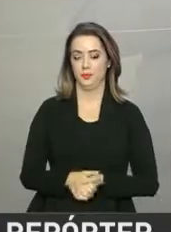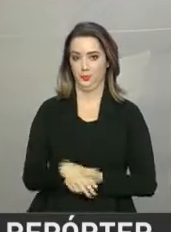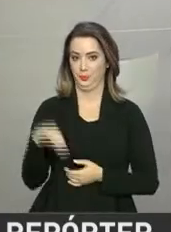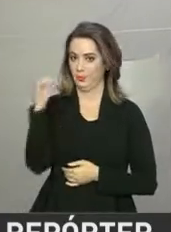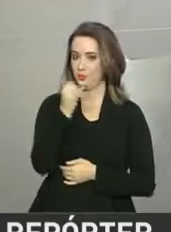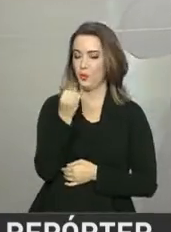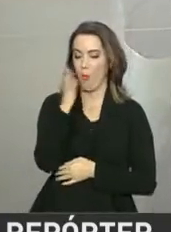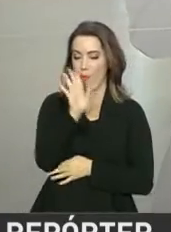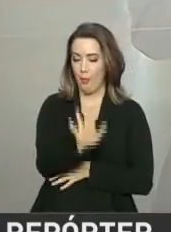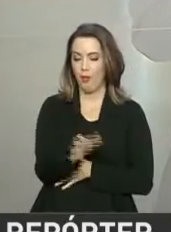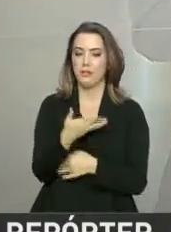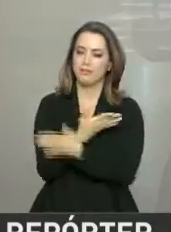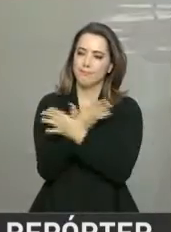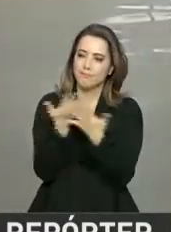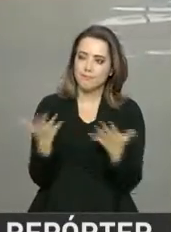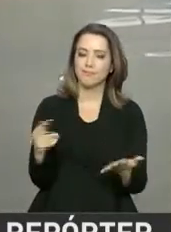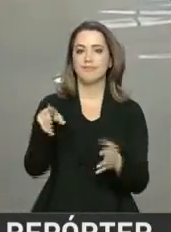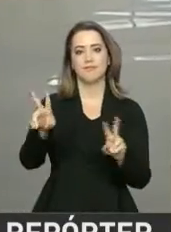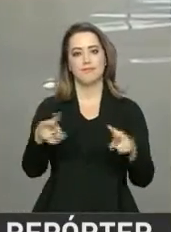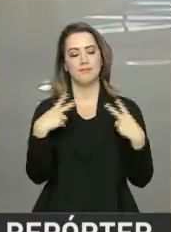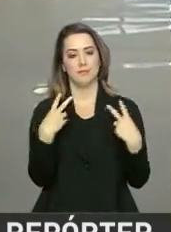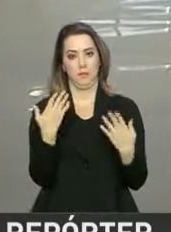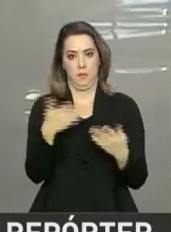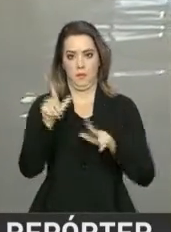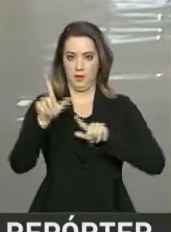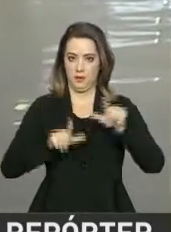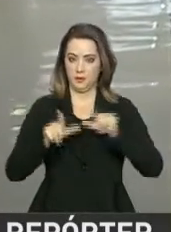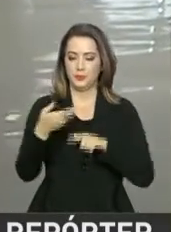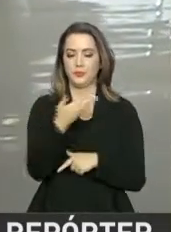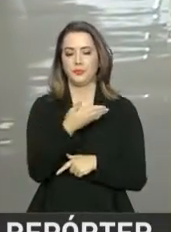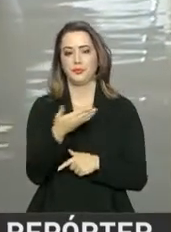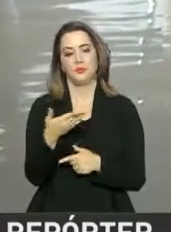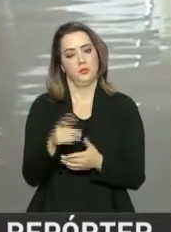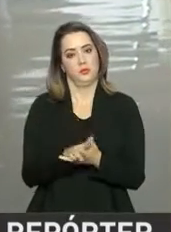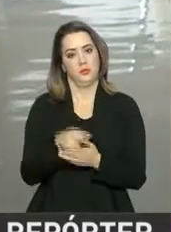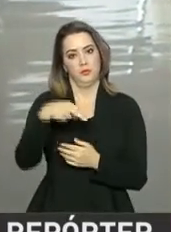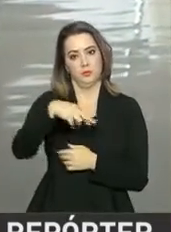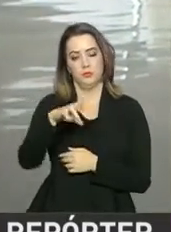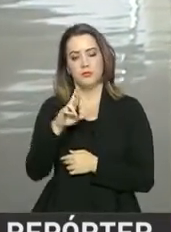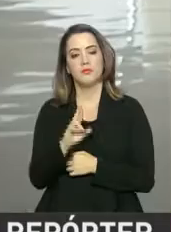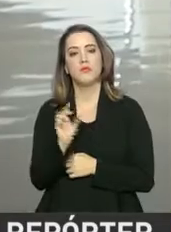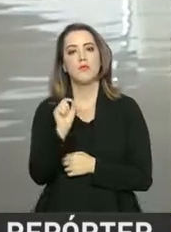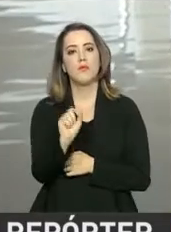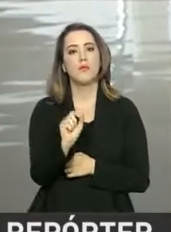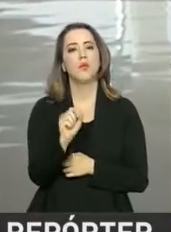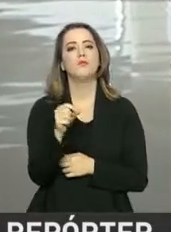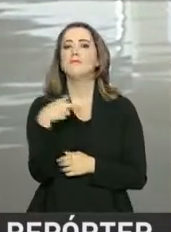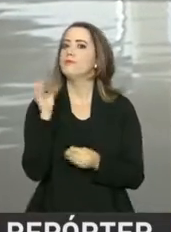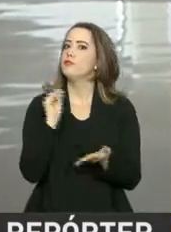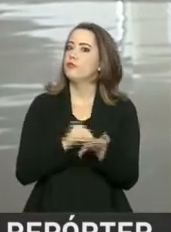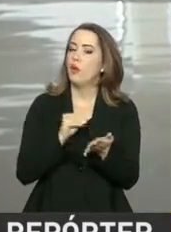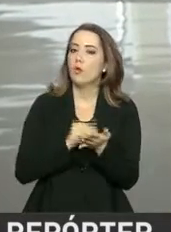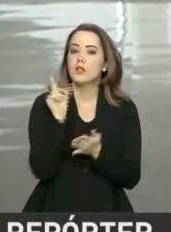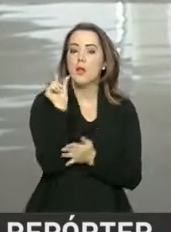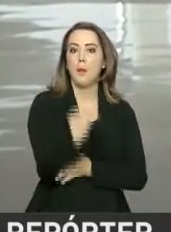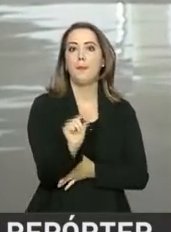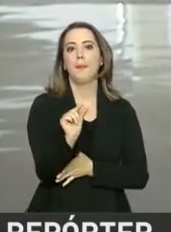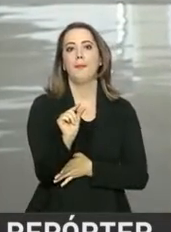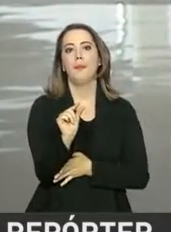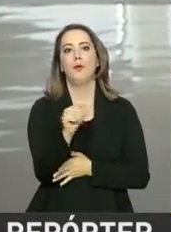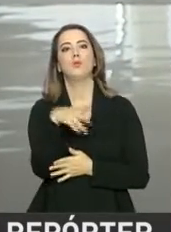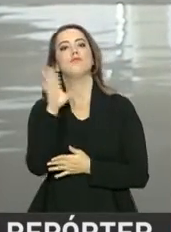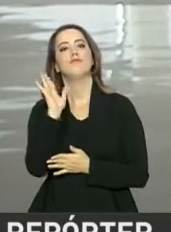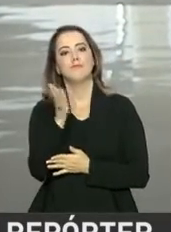Olá, Renata, boa tarde a todos que nos assistem na TV NBR. Renata, agora falta pouco,